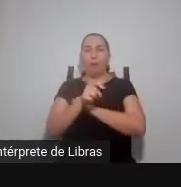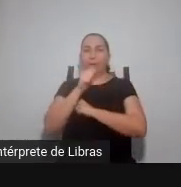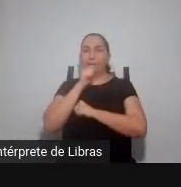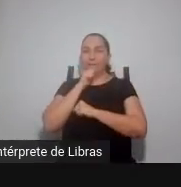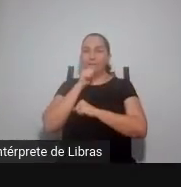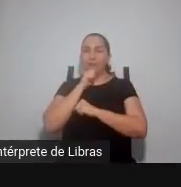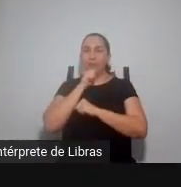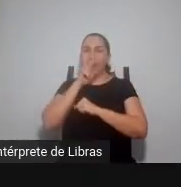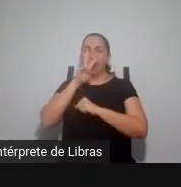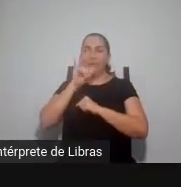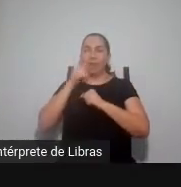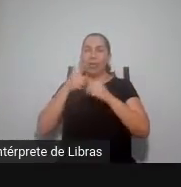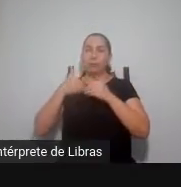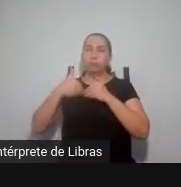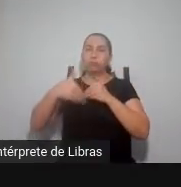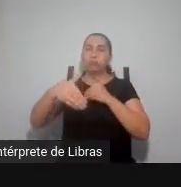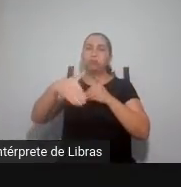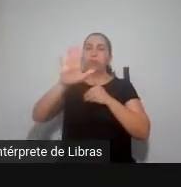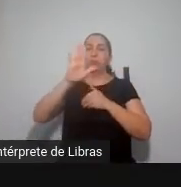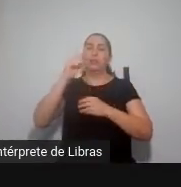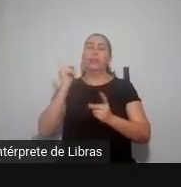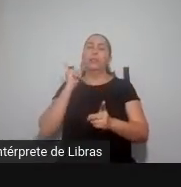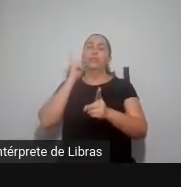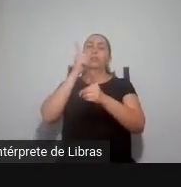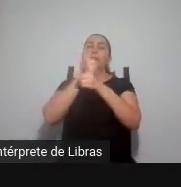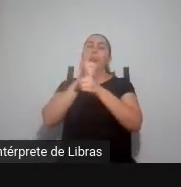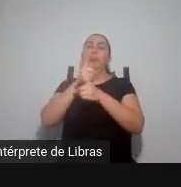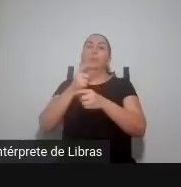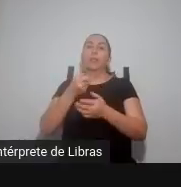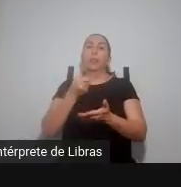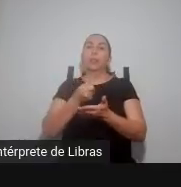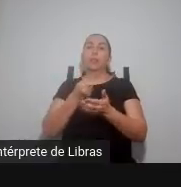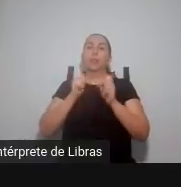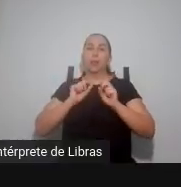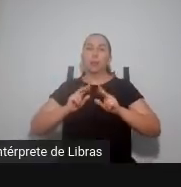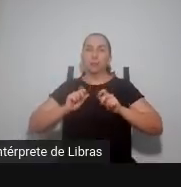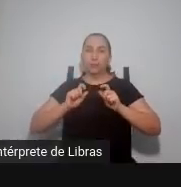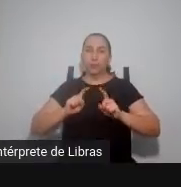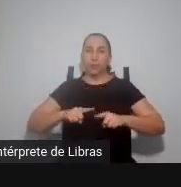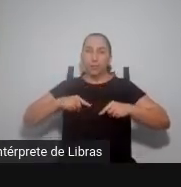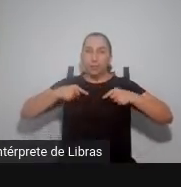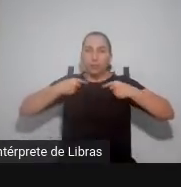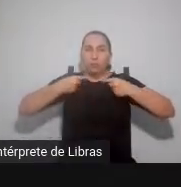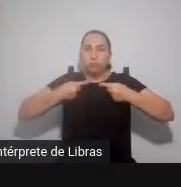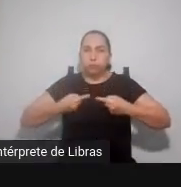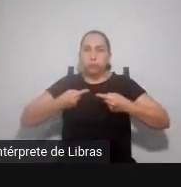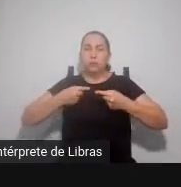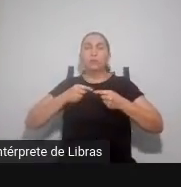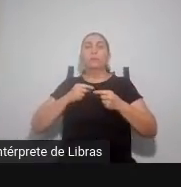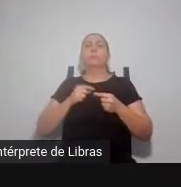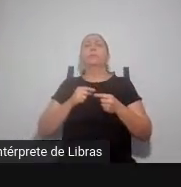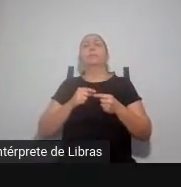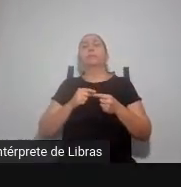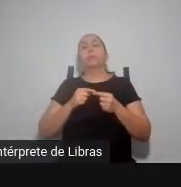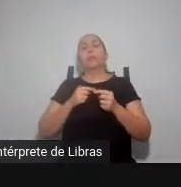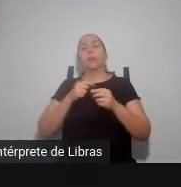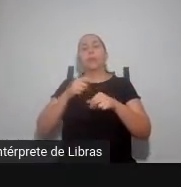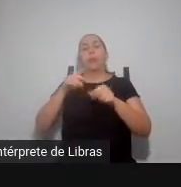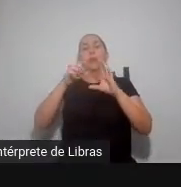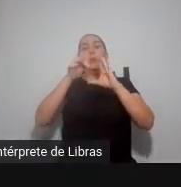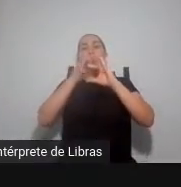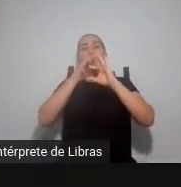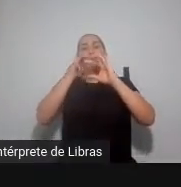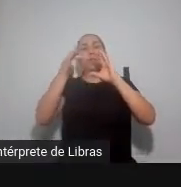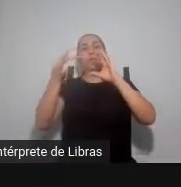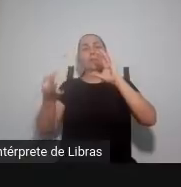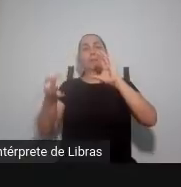Teremos outros encontros e queria reforçar com vocês que a FUMEC, o curso de pedagogia, tem esse